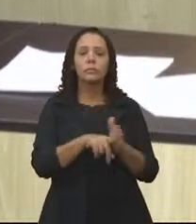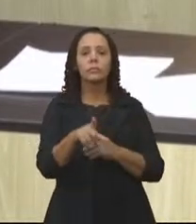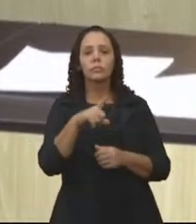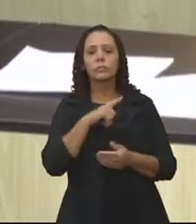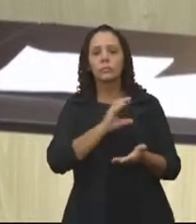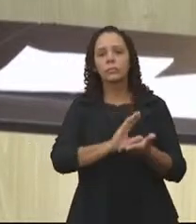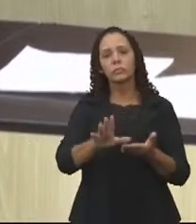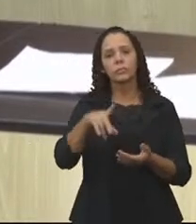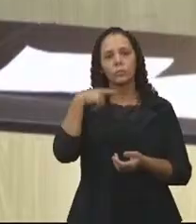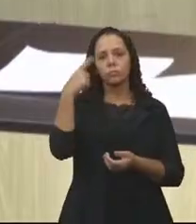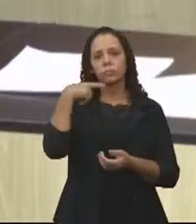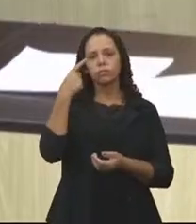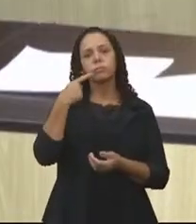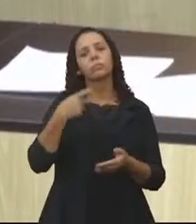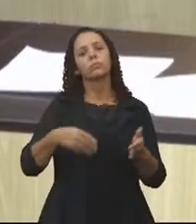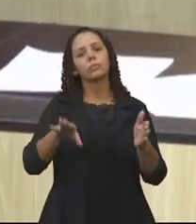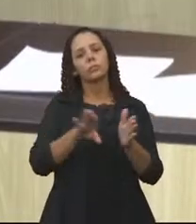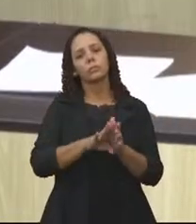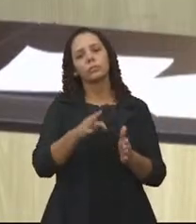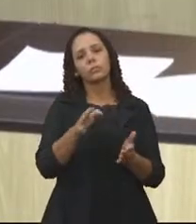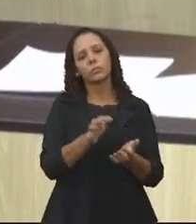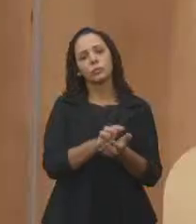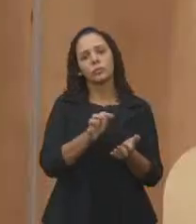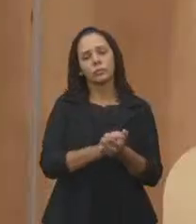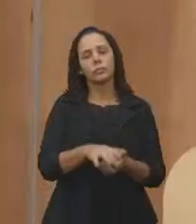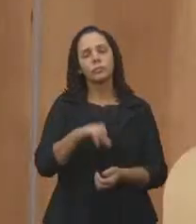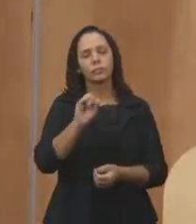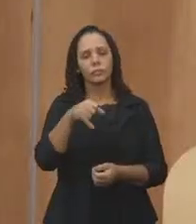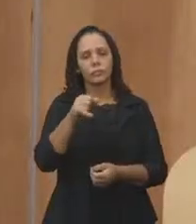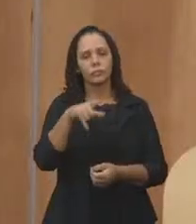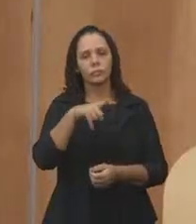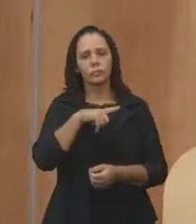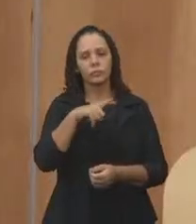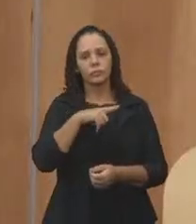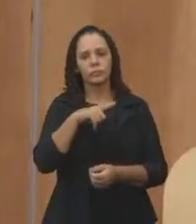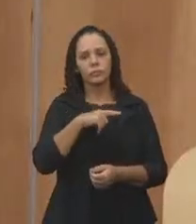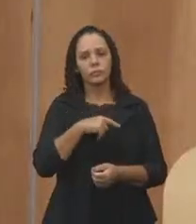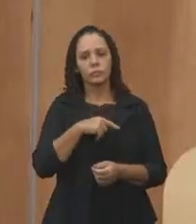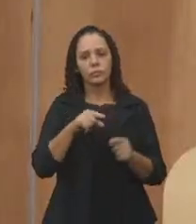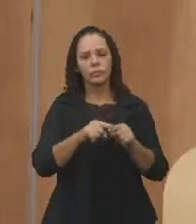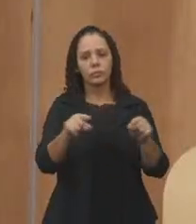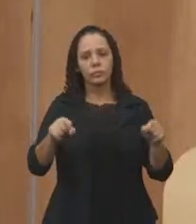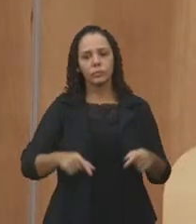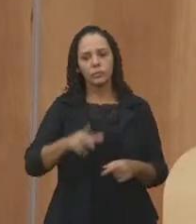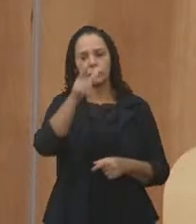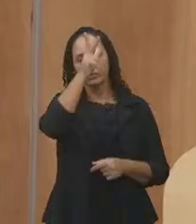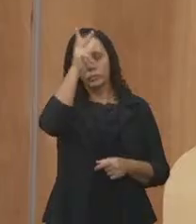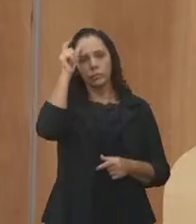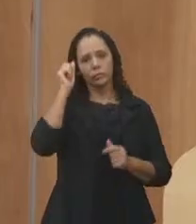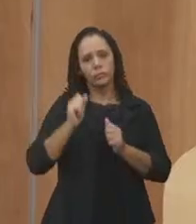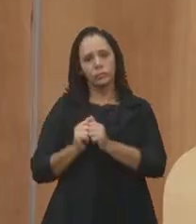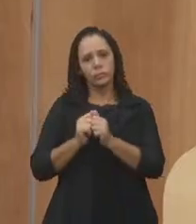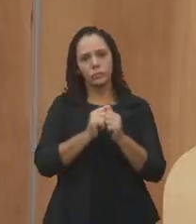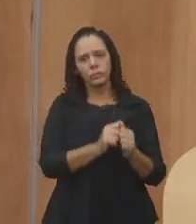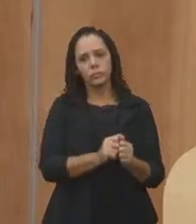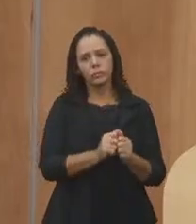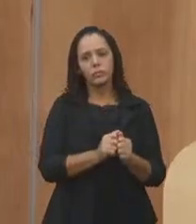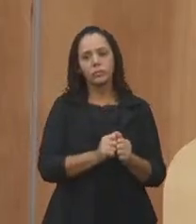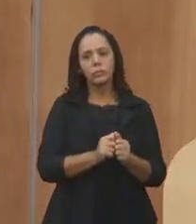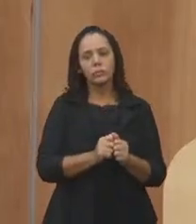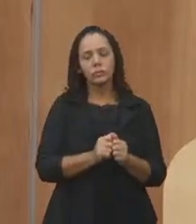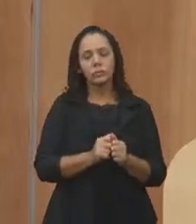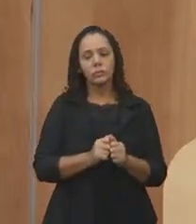deputados previstas para chegar para Jacareí? Temos sim. O gabinete do prefeito faz um acompanhamento e uma